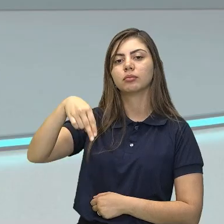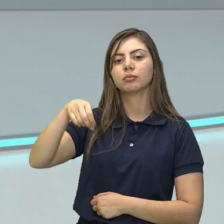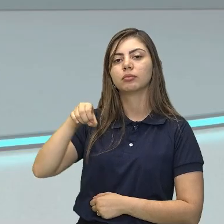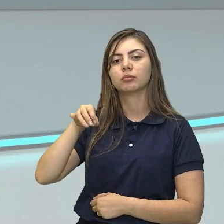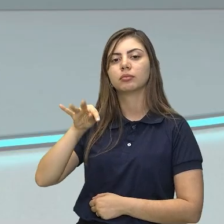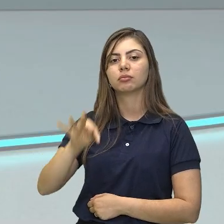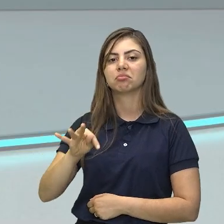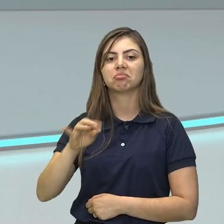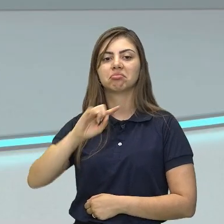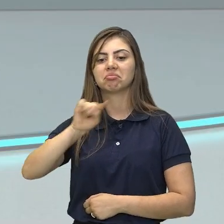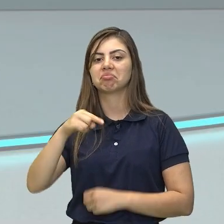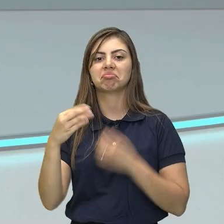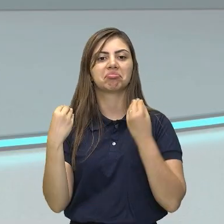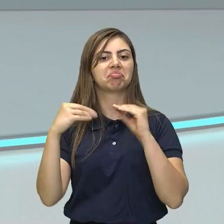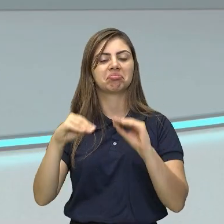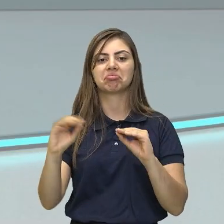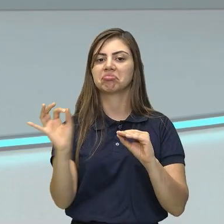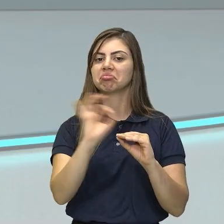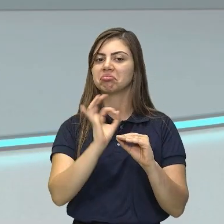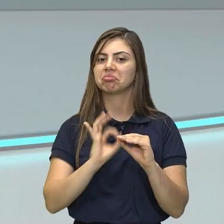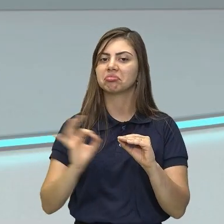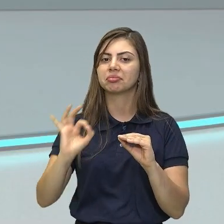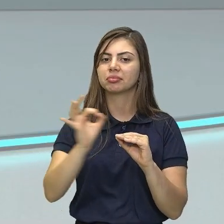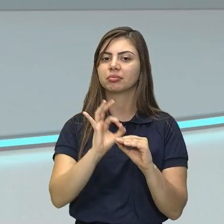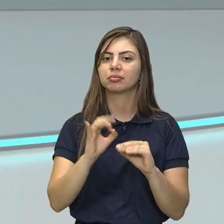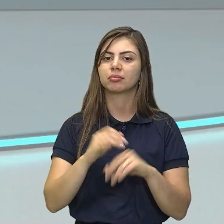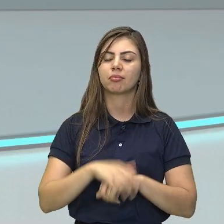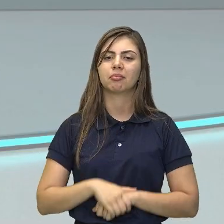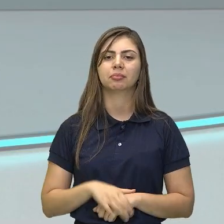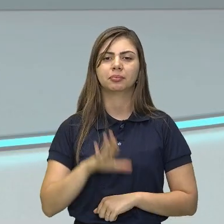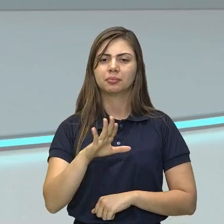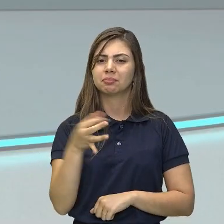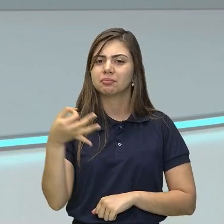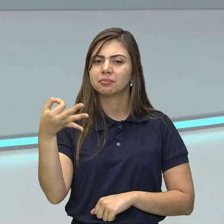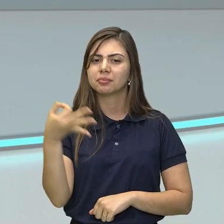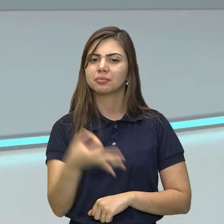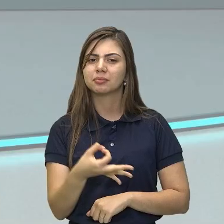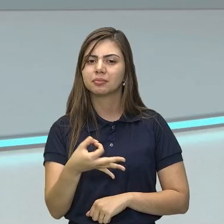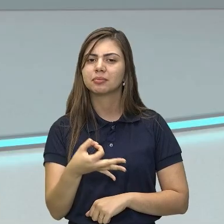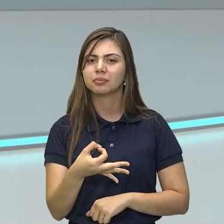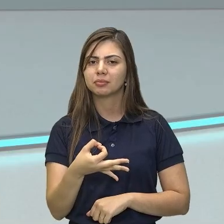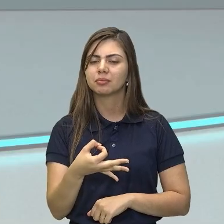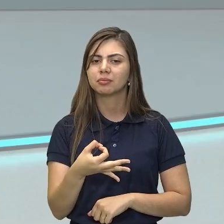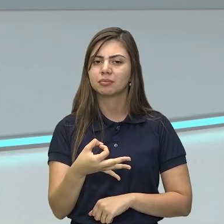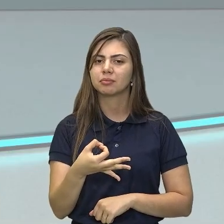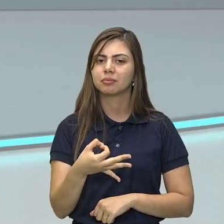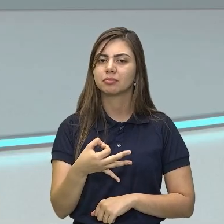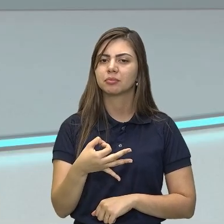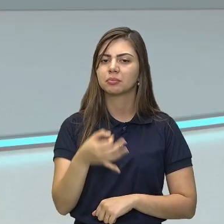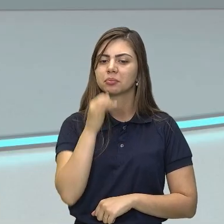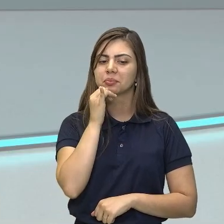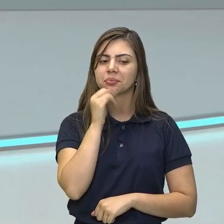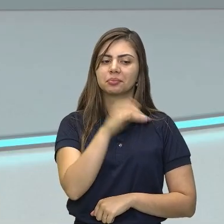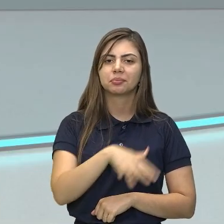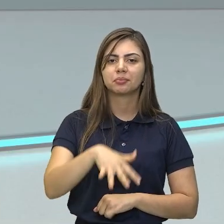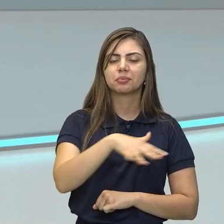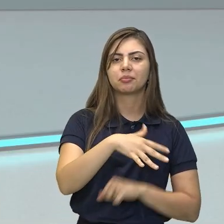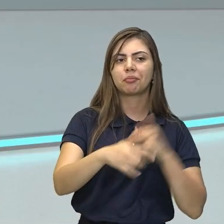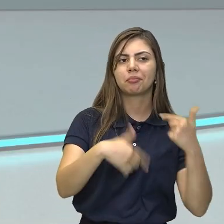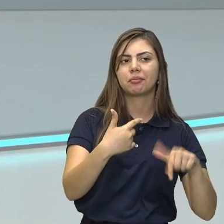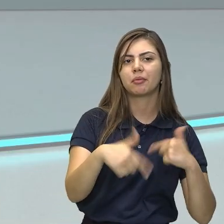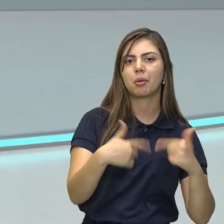apóstrofo aparece, né? Estaria correto eu escrever dessa terceira forma aí, num trabalho, numa entrevista